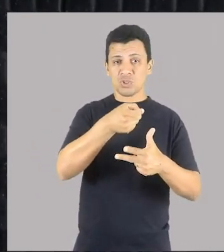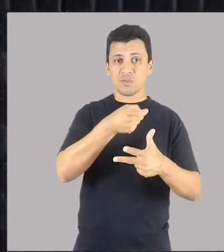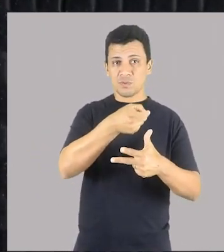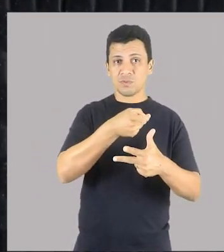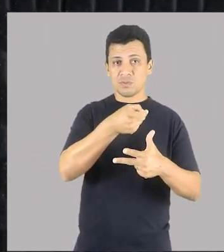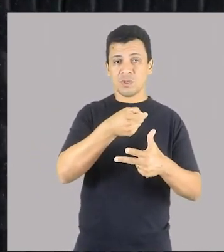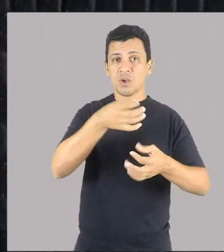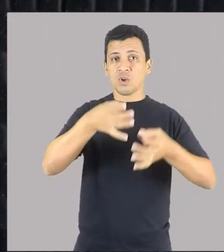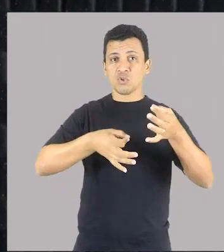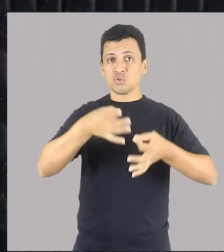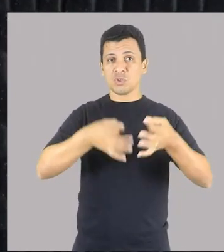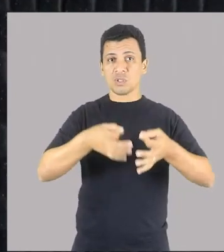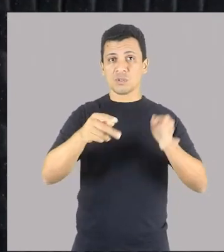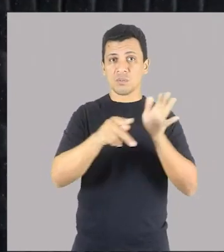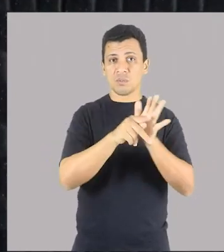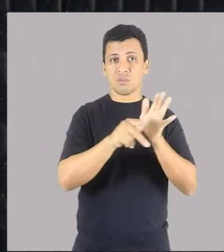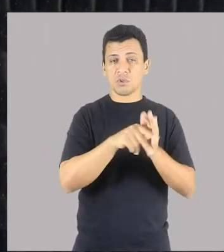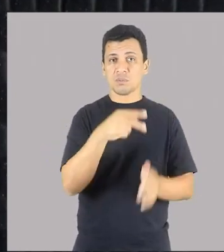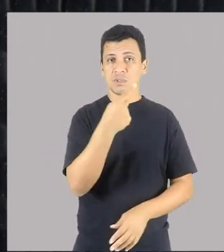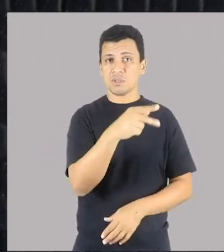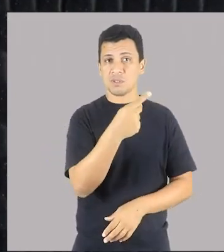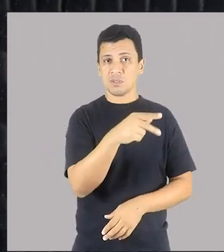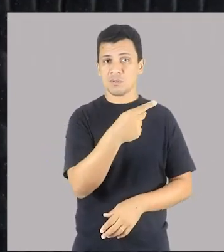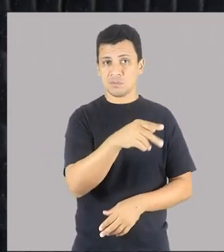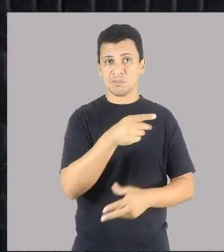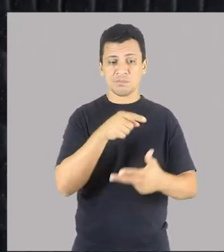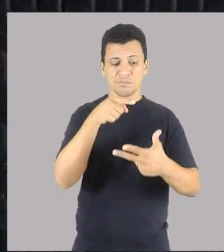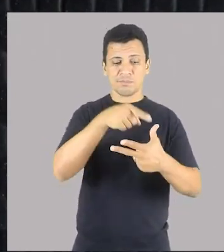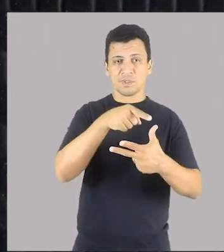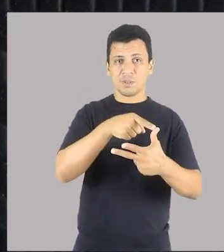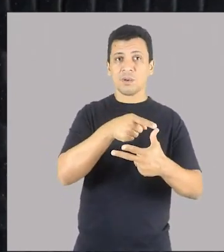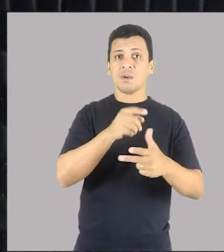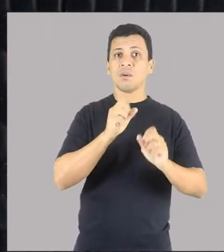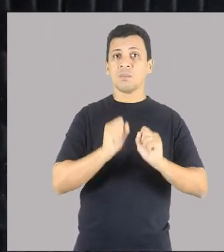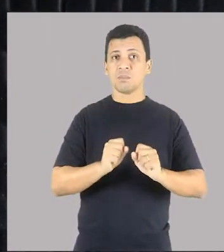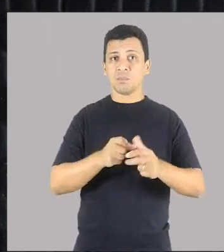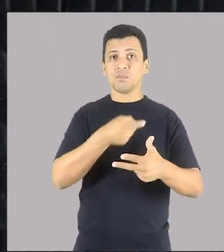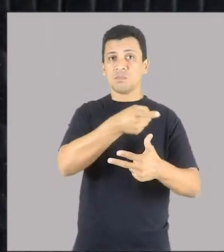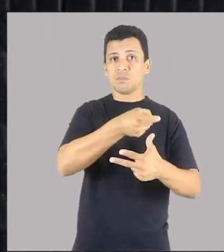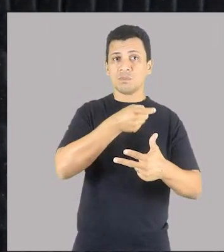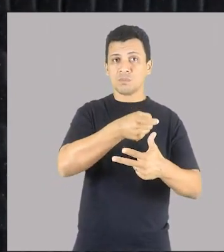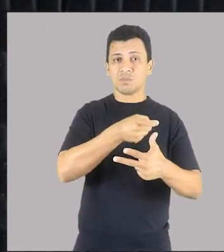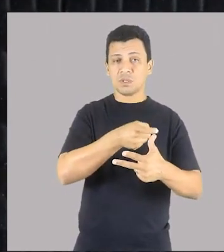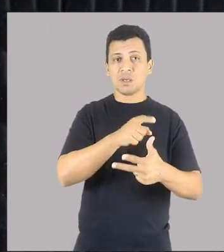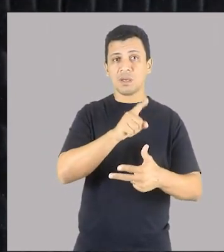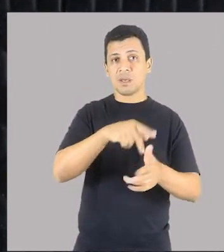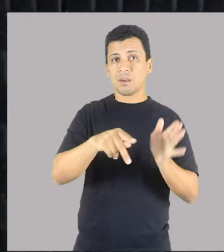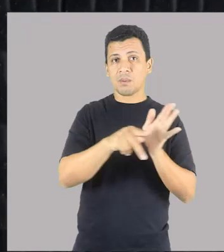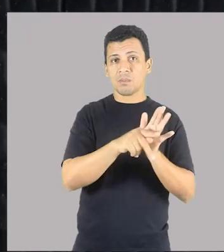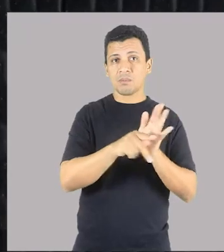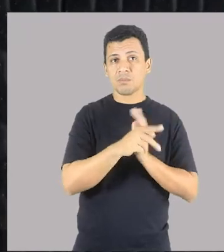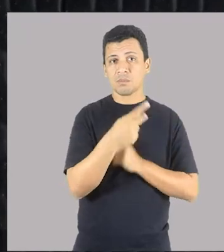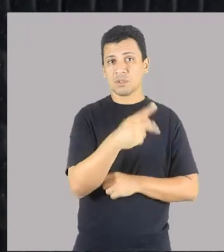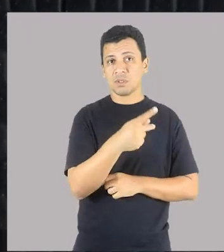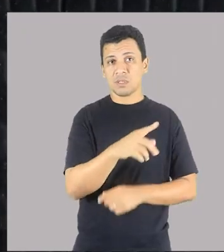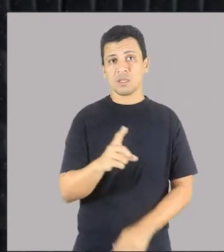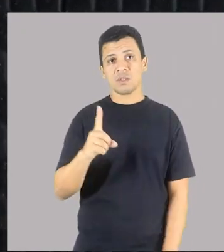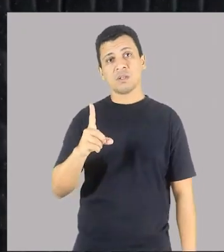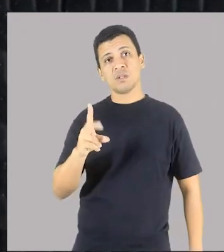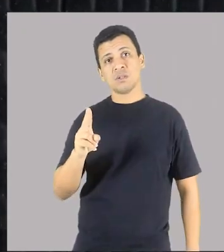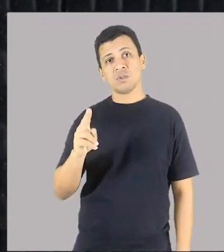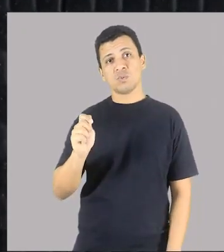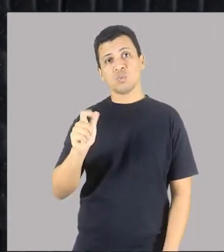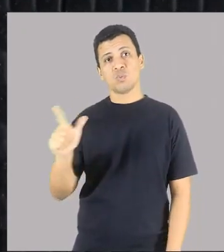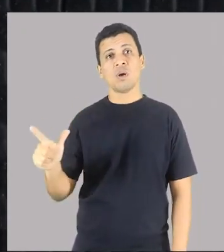uma jurisdição própria, o executivo teria uma jurisdição que não seria una, uma jurisdição dual, um